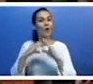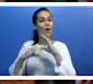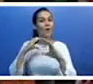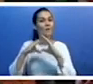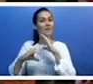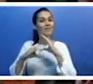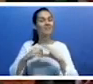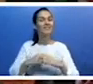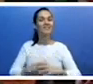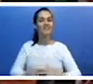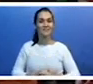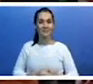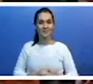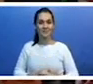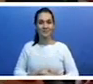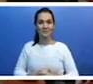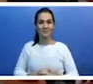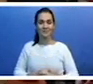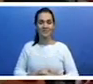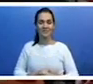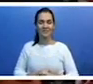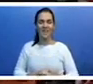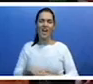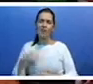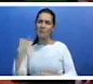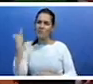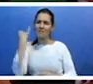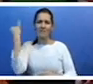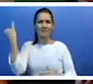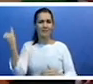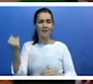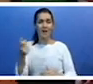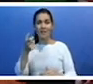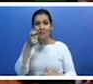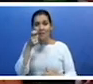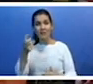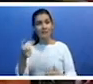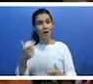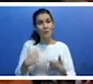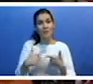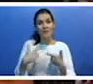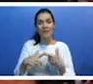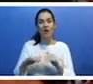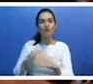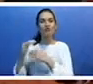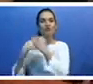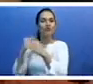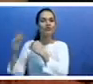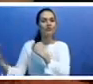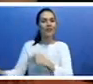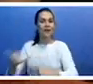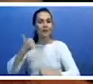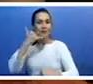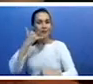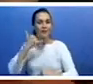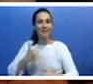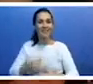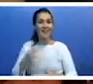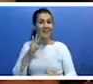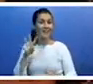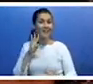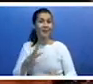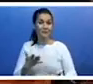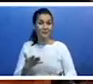por Satélite. Interessante, né? A gente acompanhar essa linha do tempo da evolução do telefone. Muito